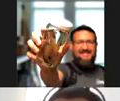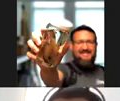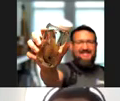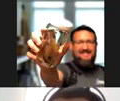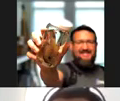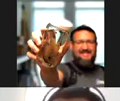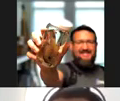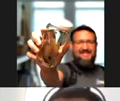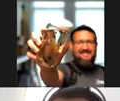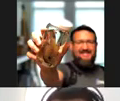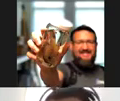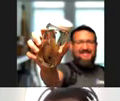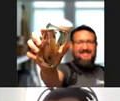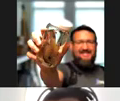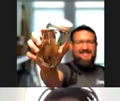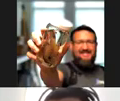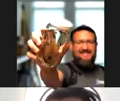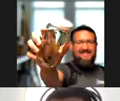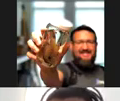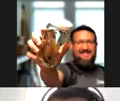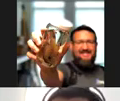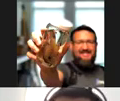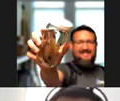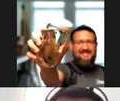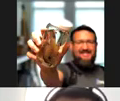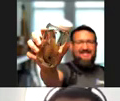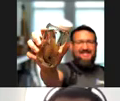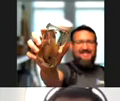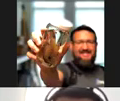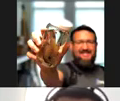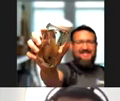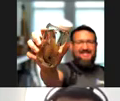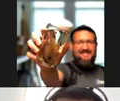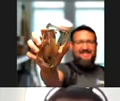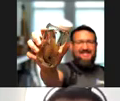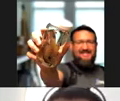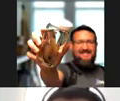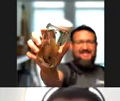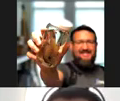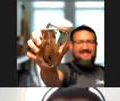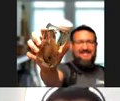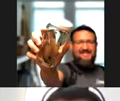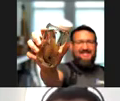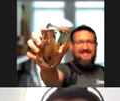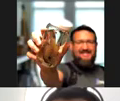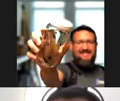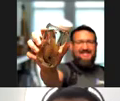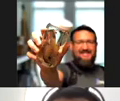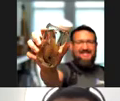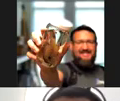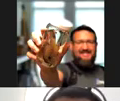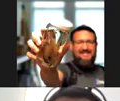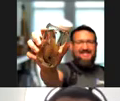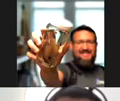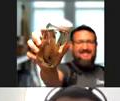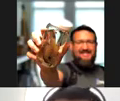isso, eles estão próximos da realidade, tem um generalismo, né? Porque tem a base teórica, mas eles não são muito precisos nas predições. Eles acabam